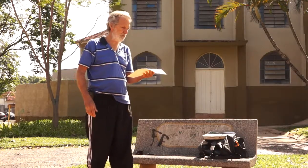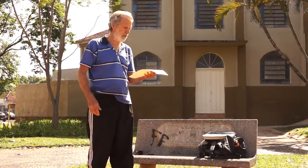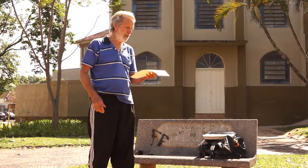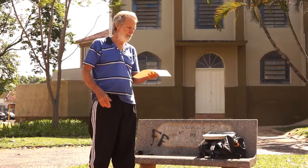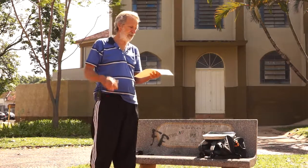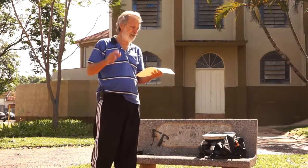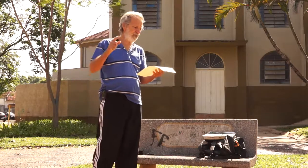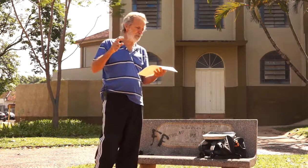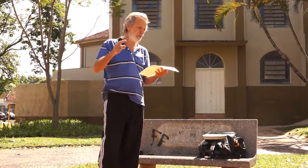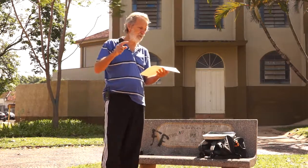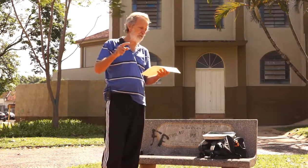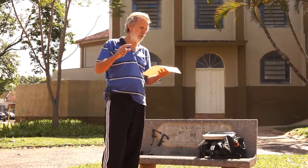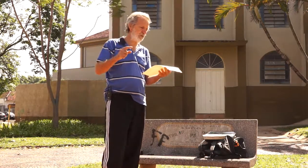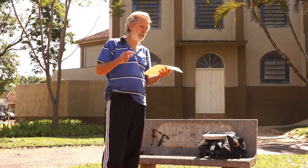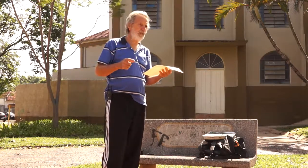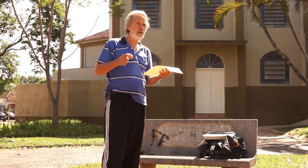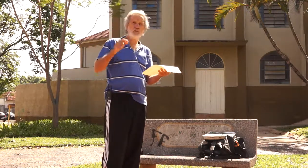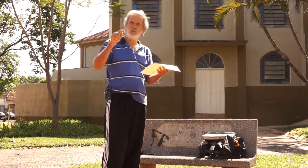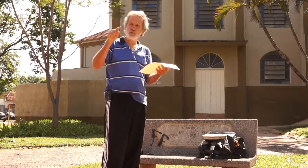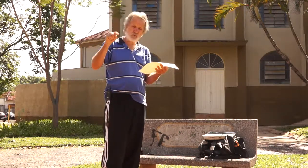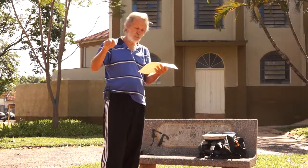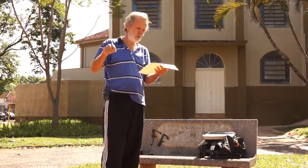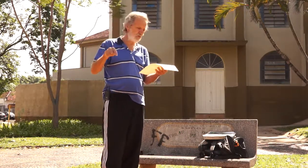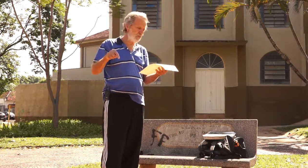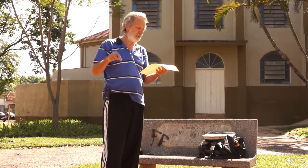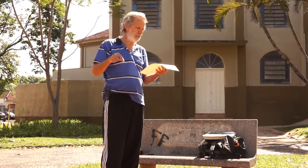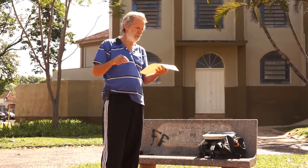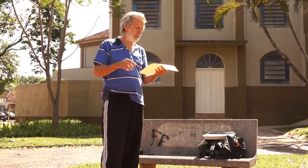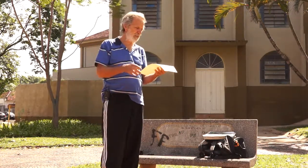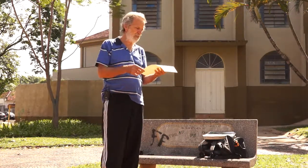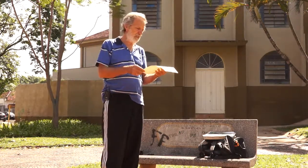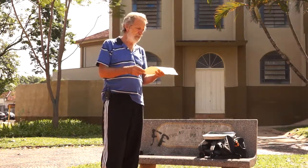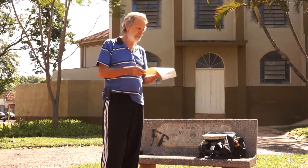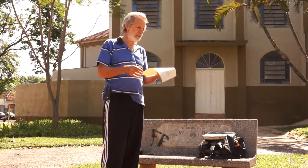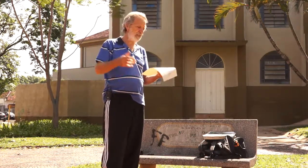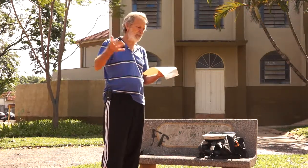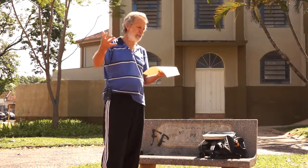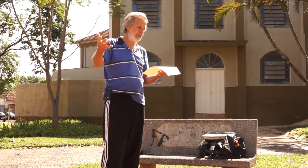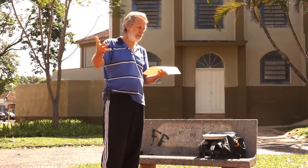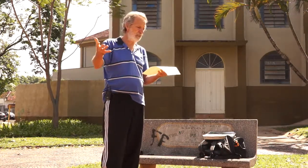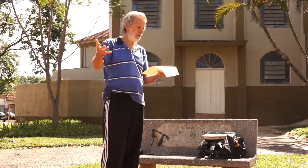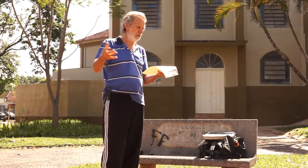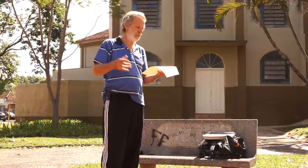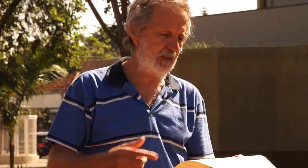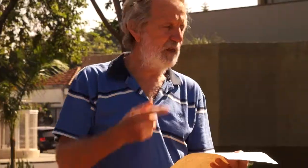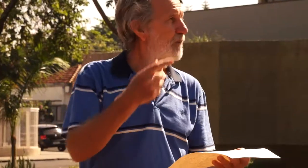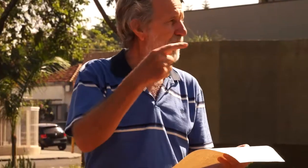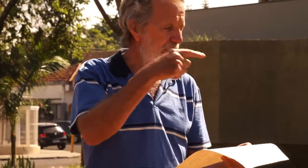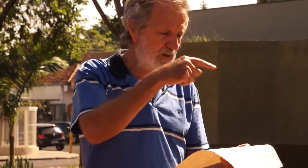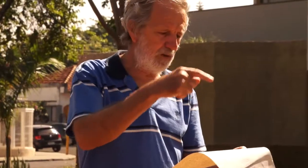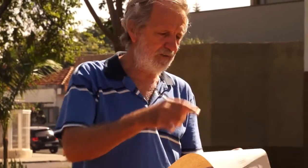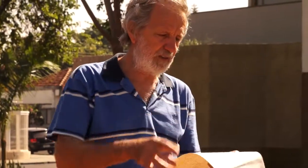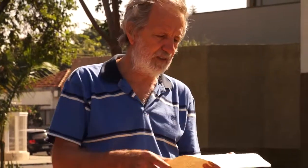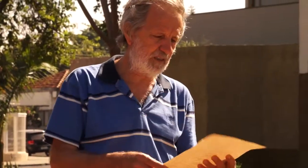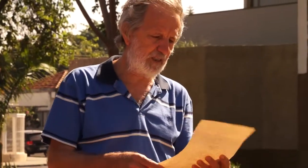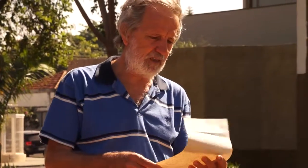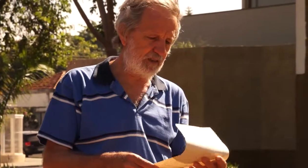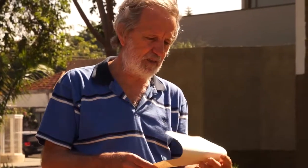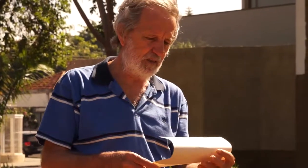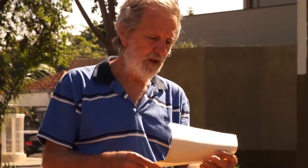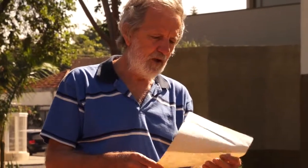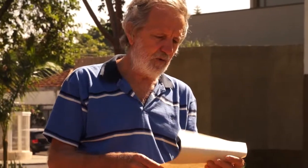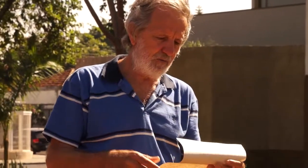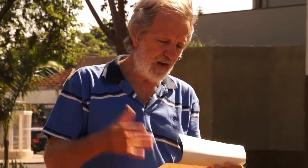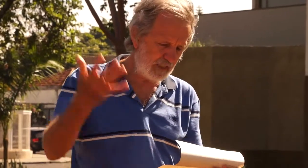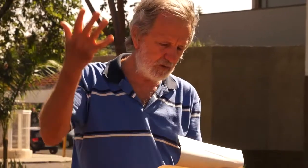questão. Mantenha sua proposta com toda a sua competência, escancarada e exposta para as novas